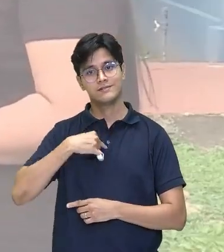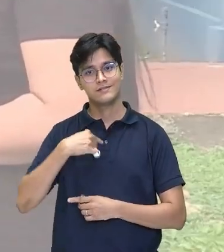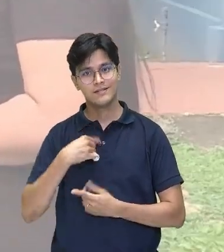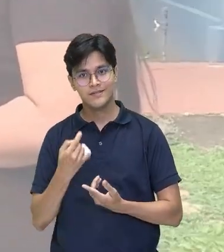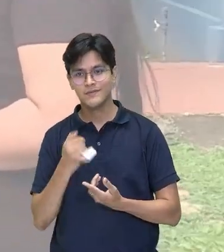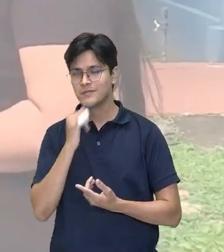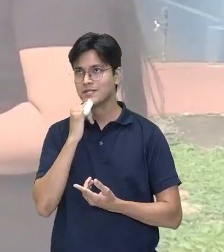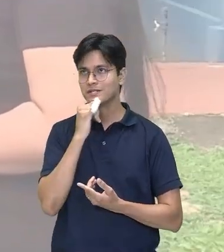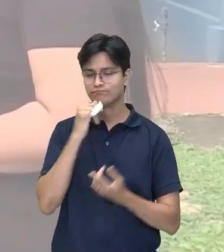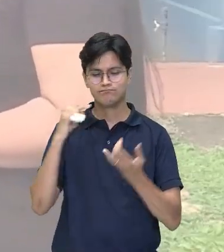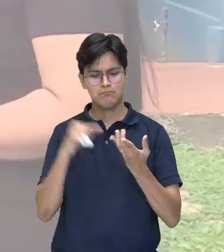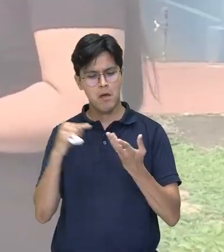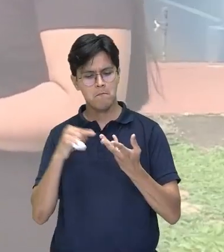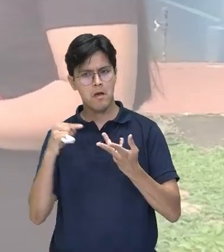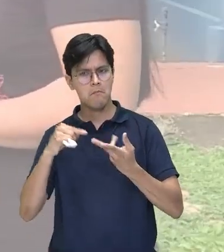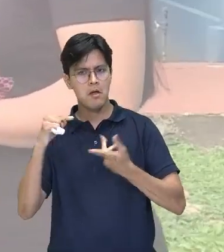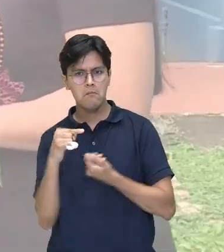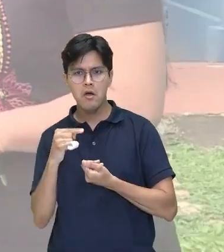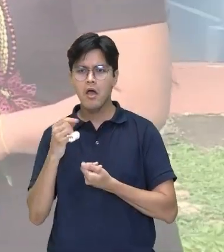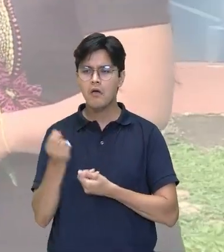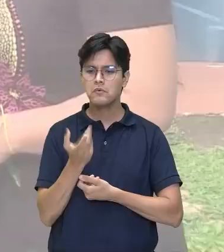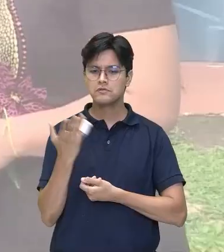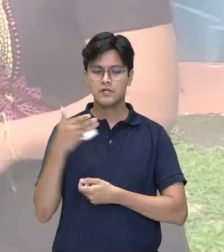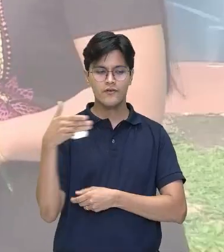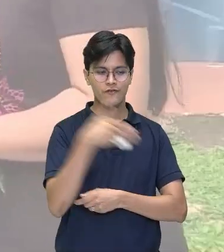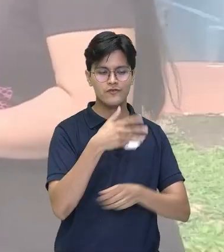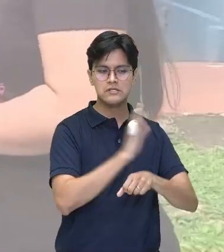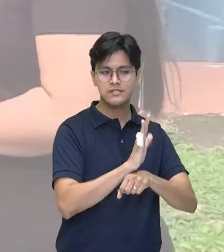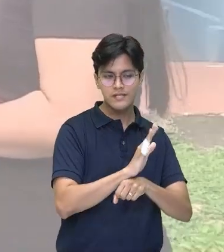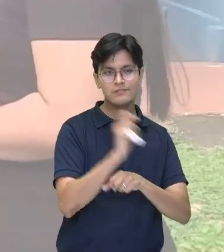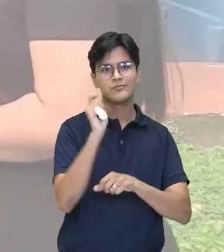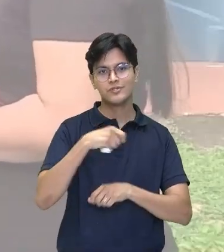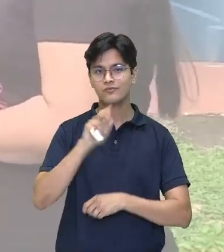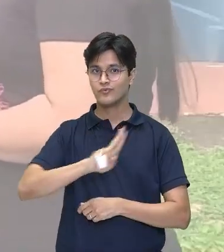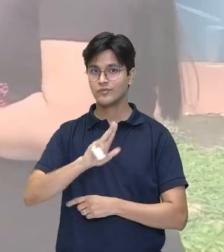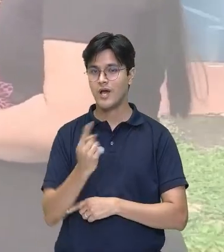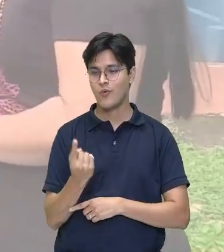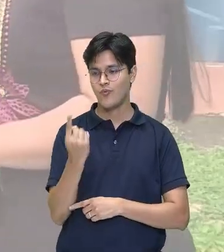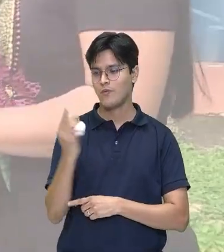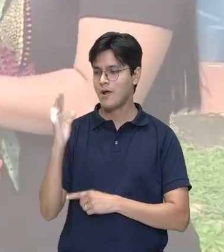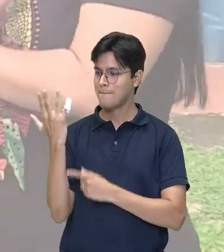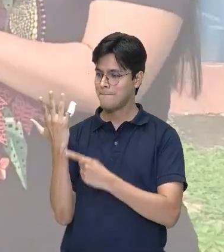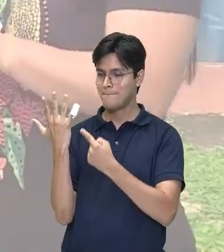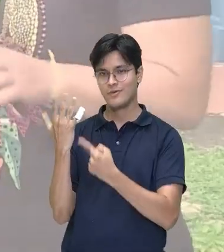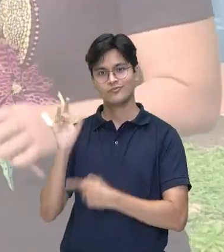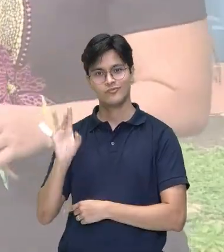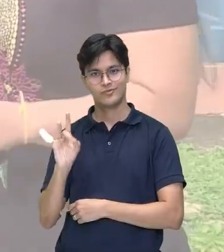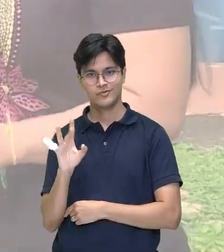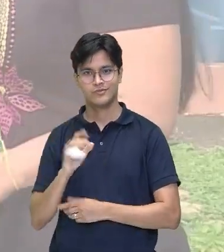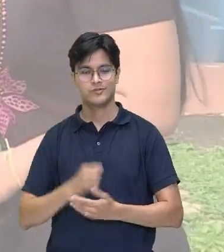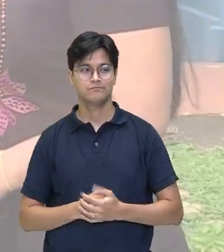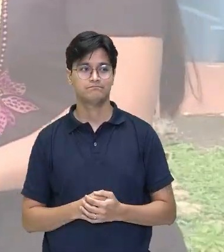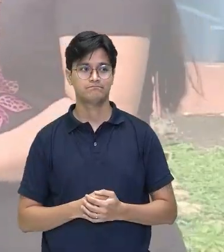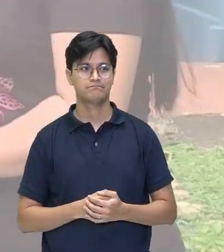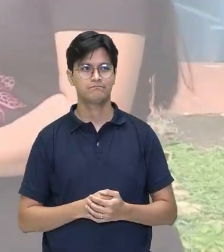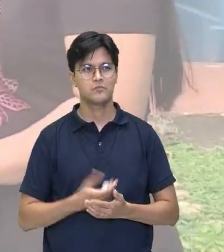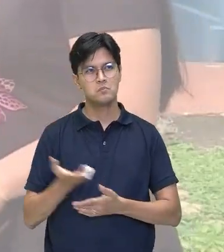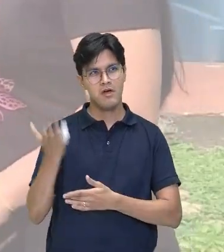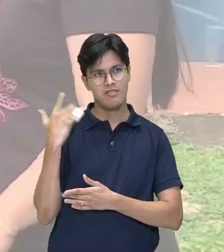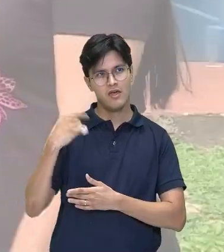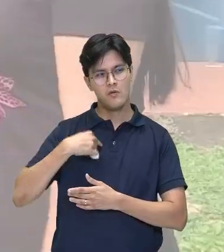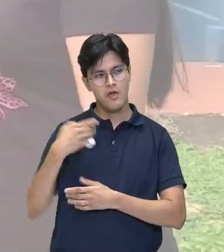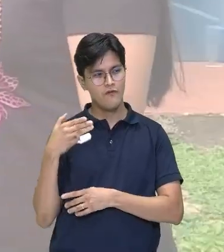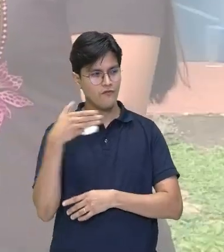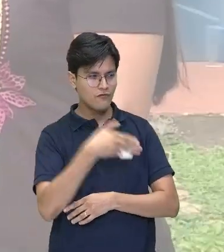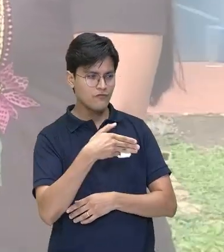eu fui no cinema, dá pra contar numa mão. A última vez que eu fui, a sala estava horrível. Ela tinha cheiro de